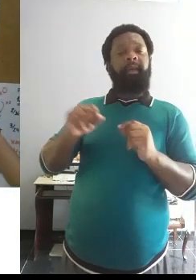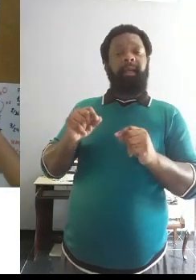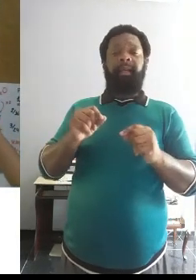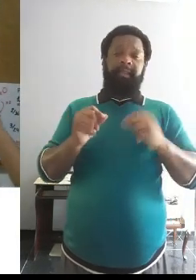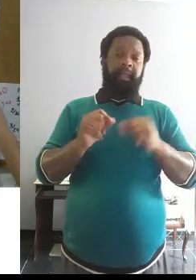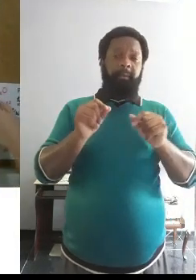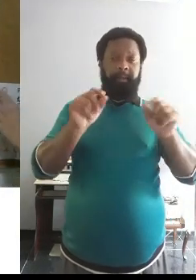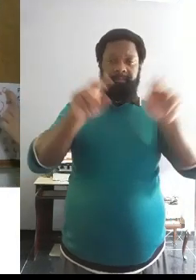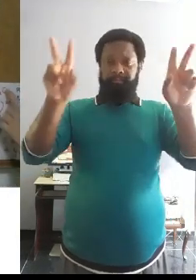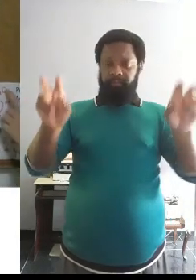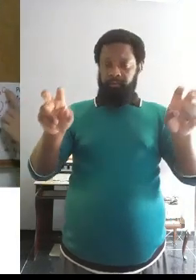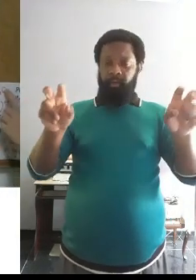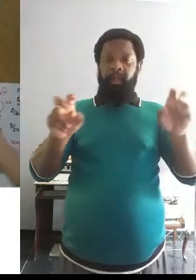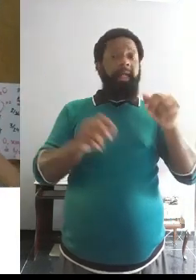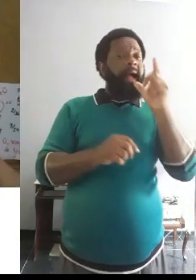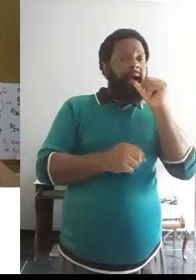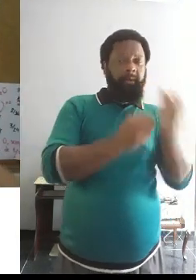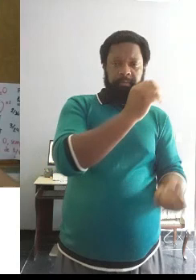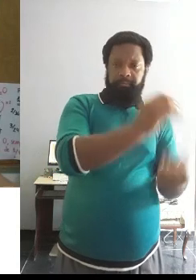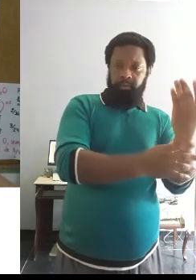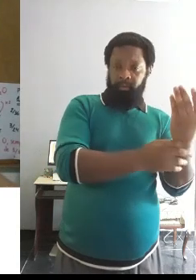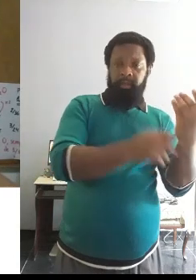a equação de formação da água